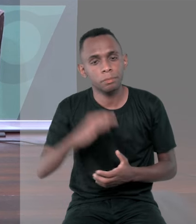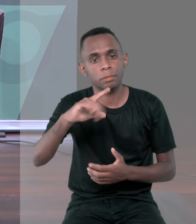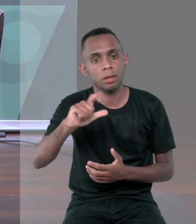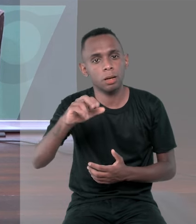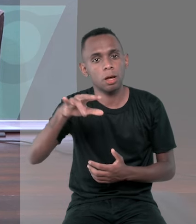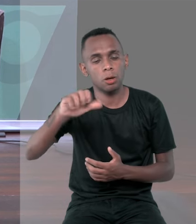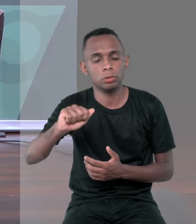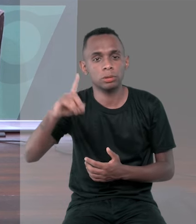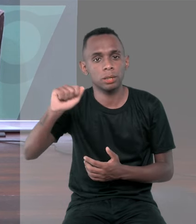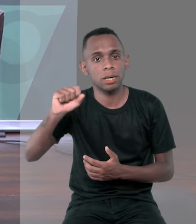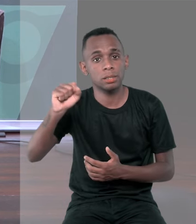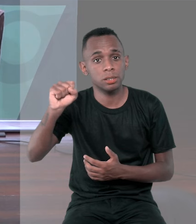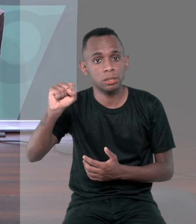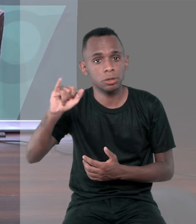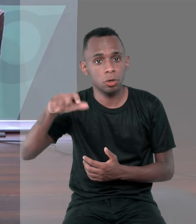Cláudia da Silva Lopes.